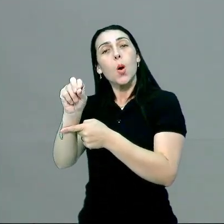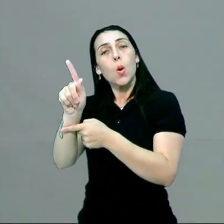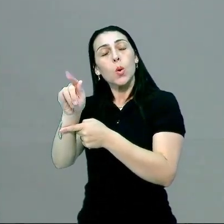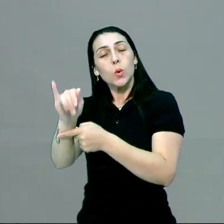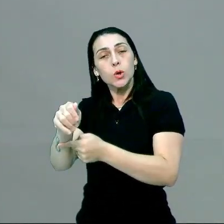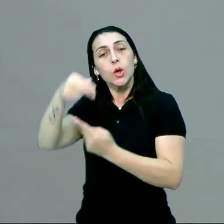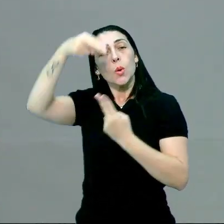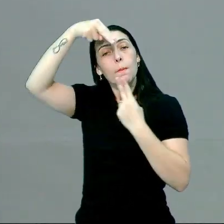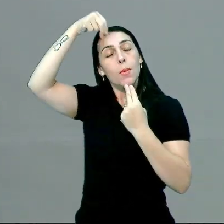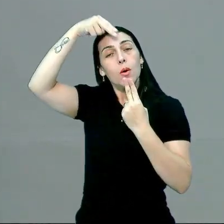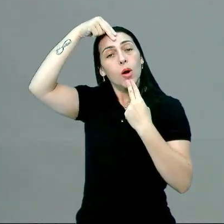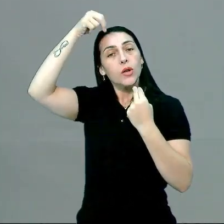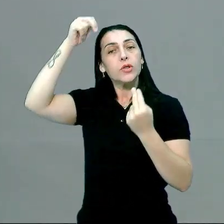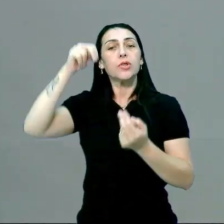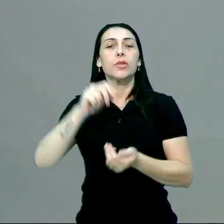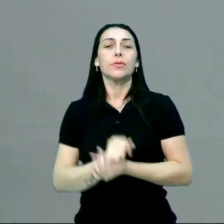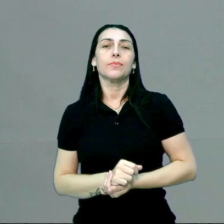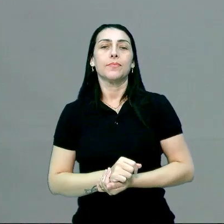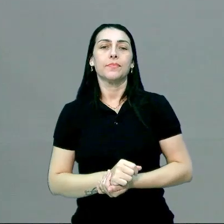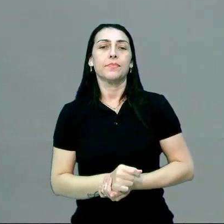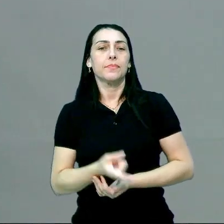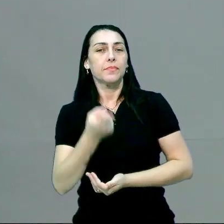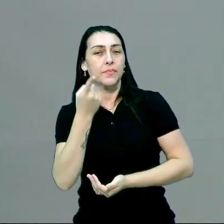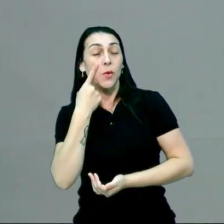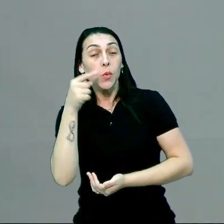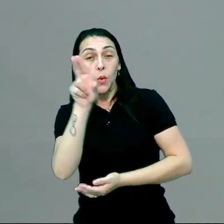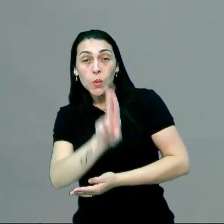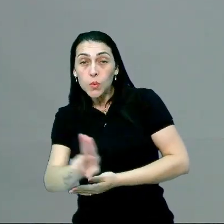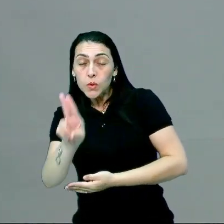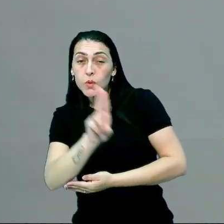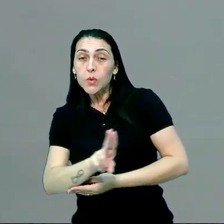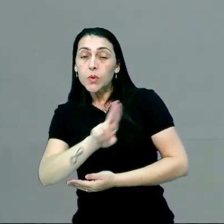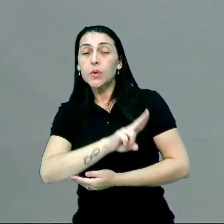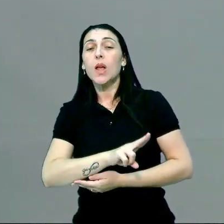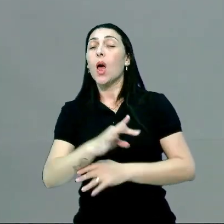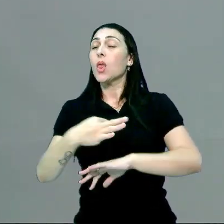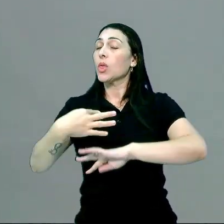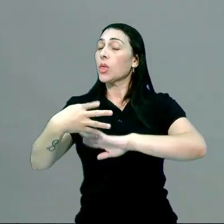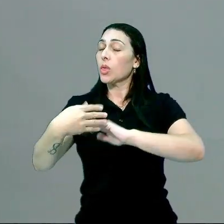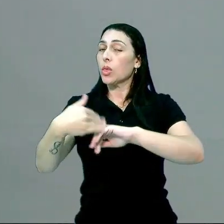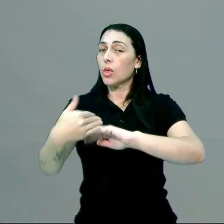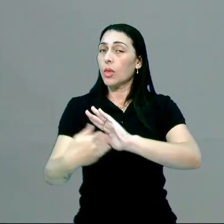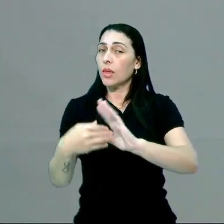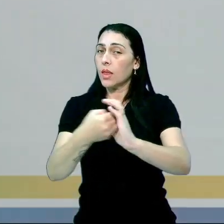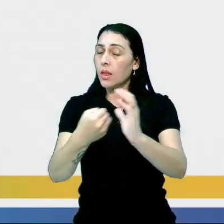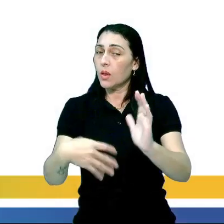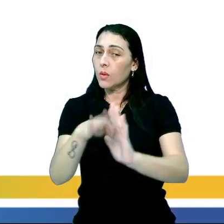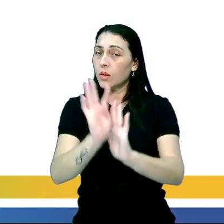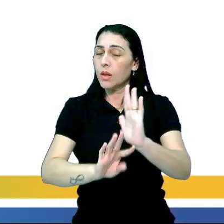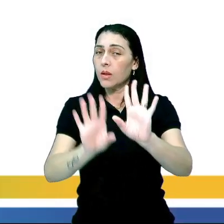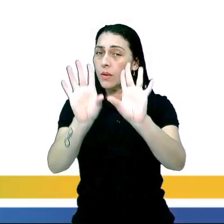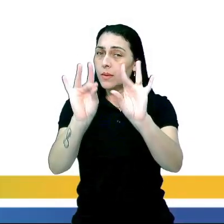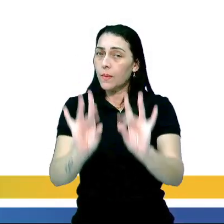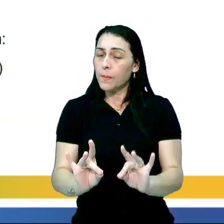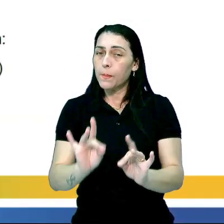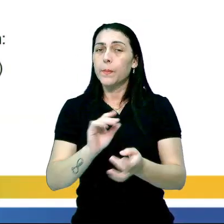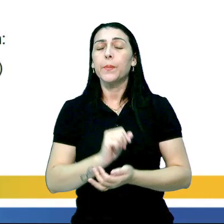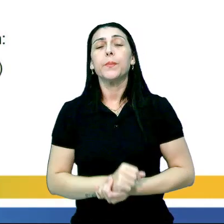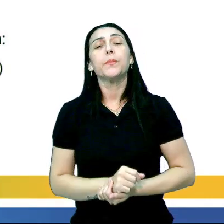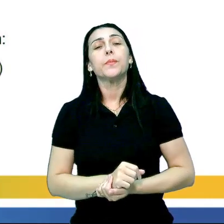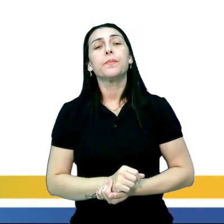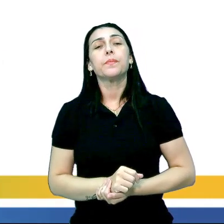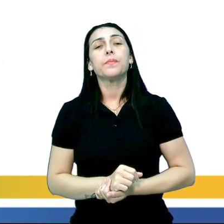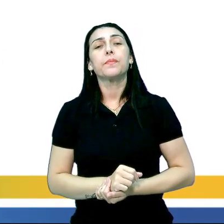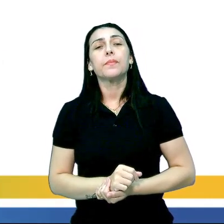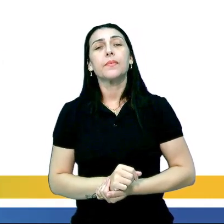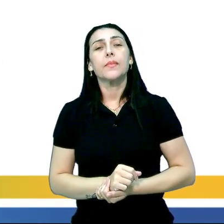com a barbicha do bode. Observe que está utilizando basicamente todas as características do texto descritivo.